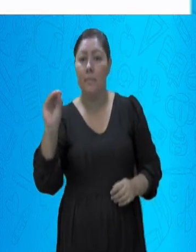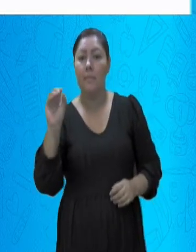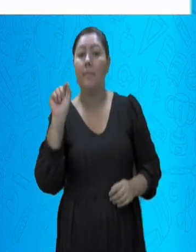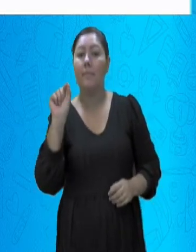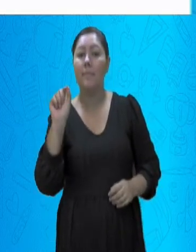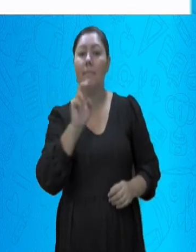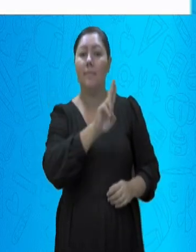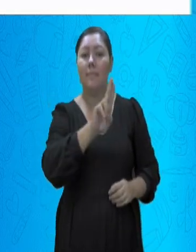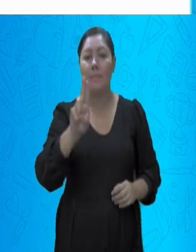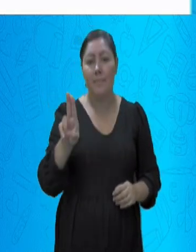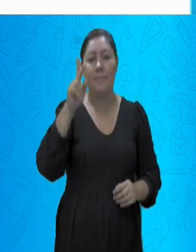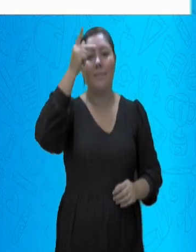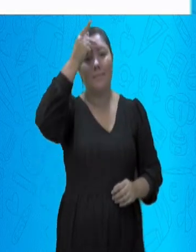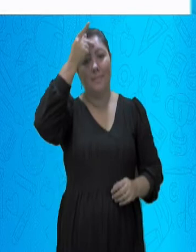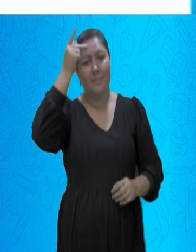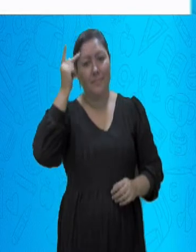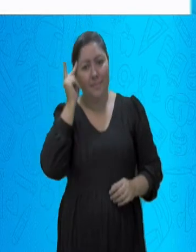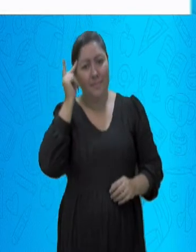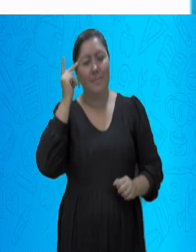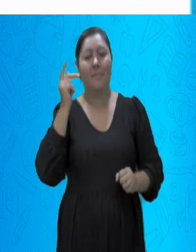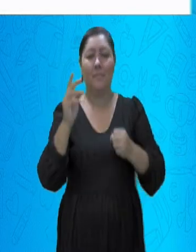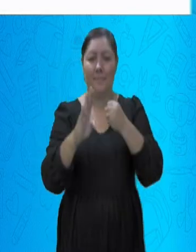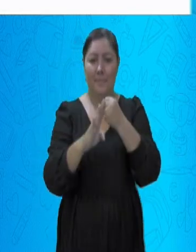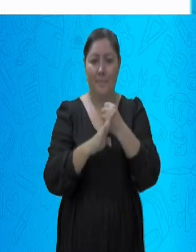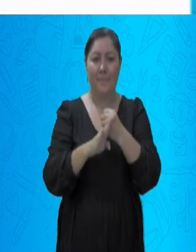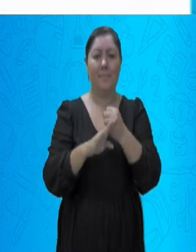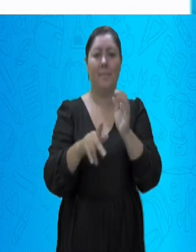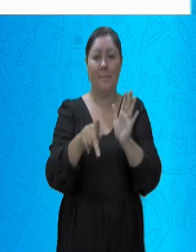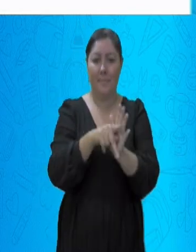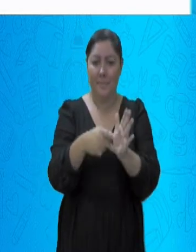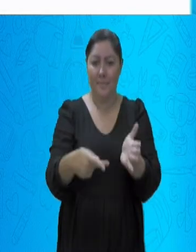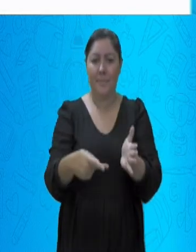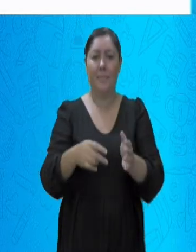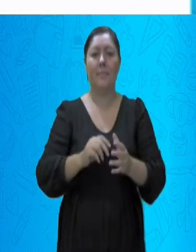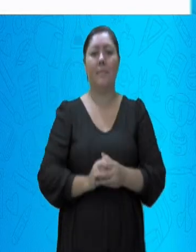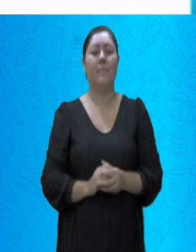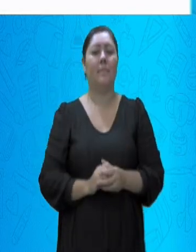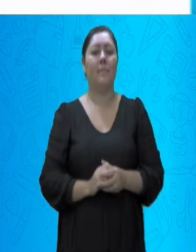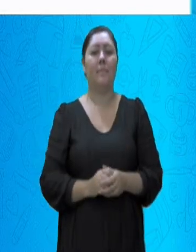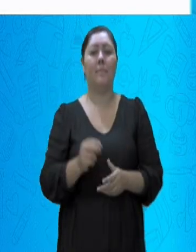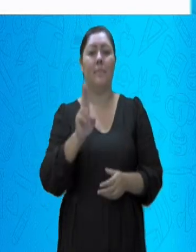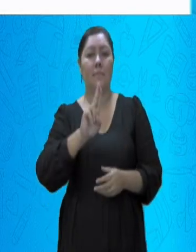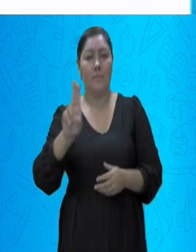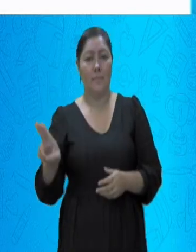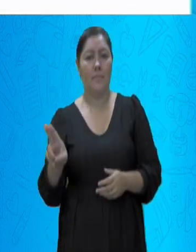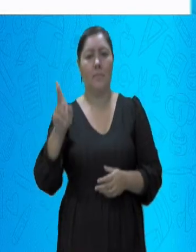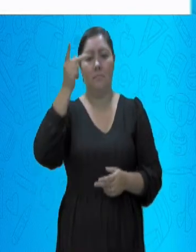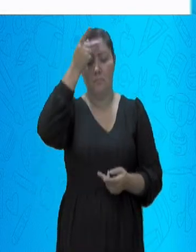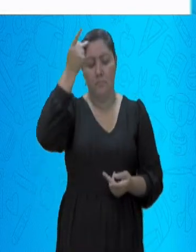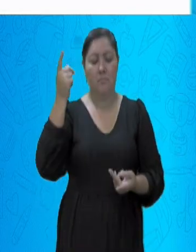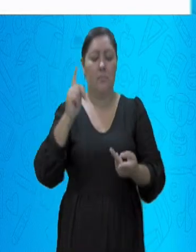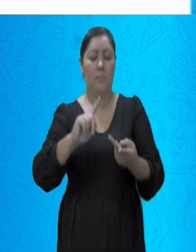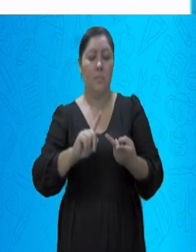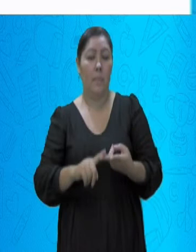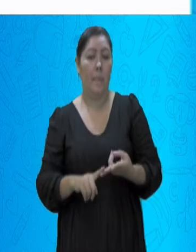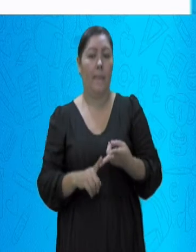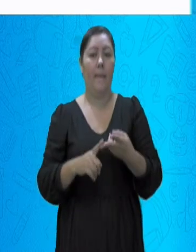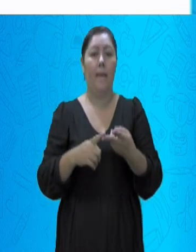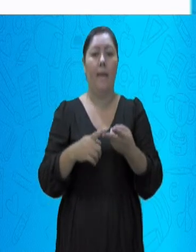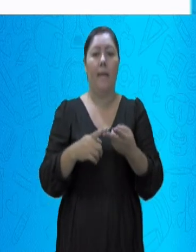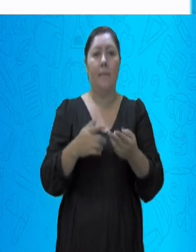nome de pessoas, nome de países, nome de cidades, são substantivos próprios.